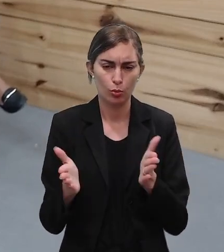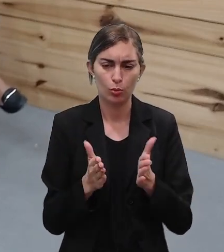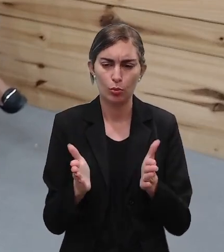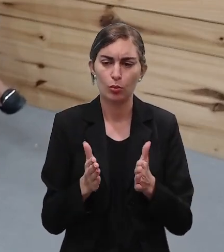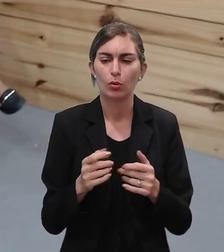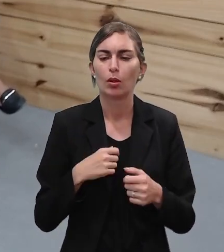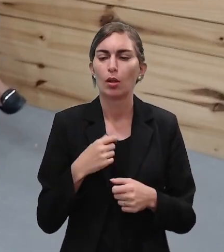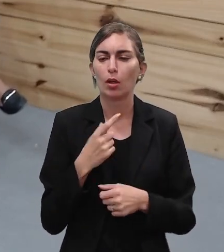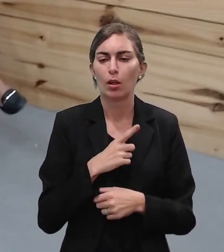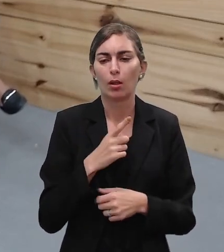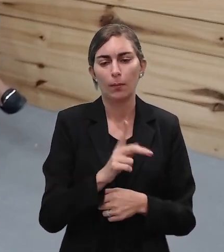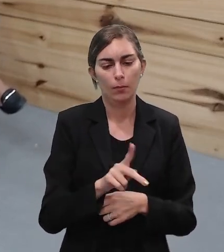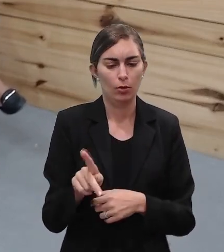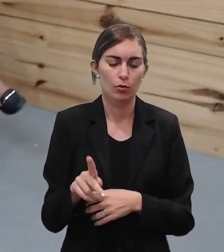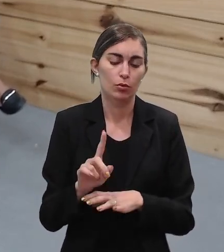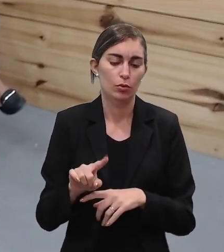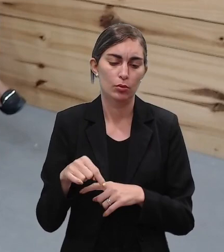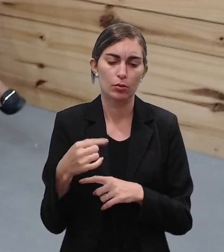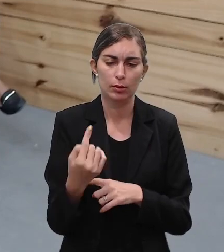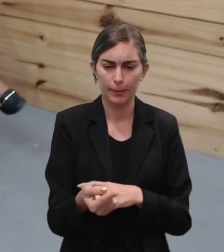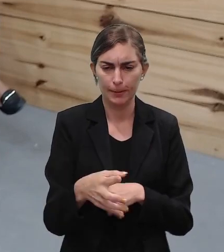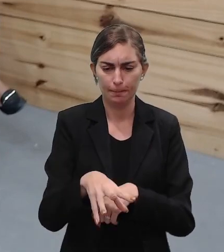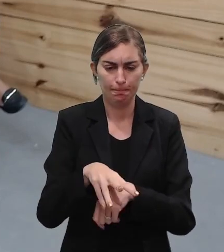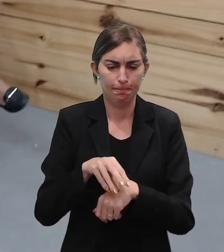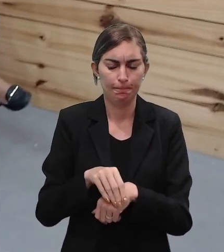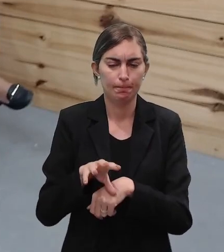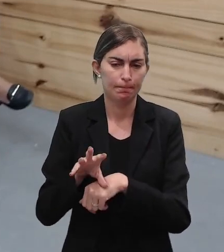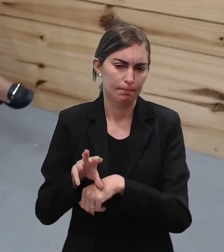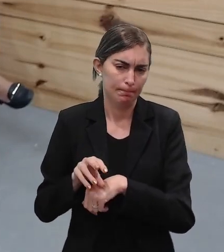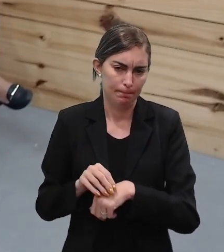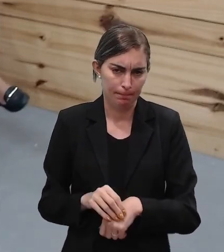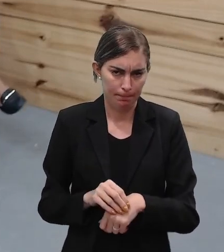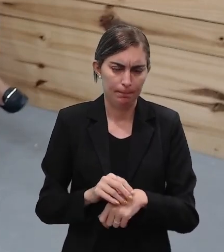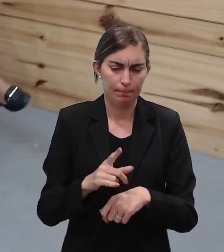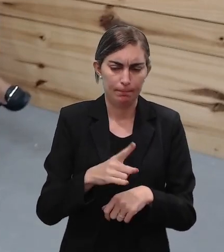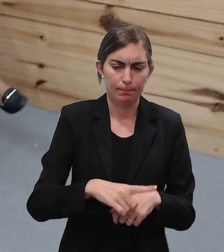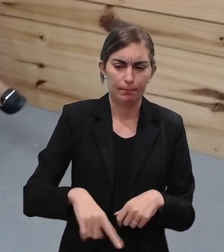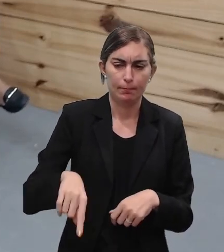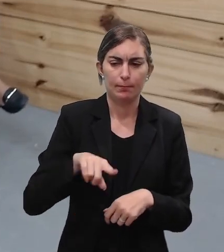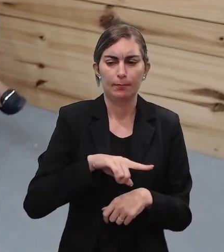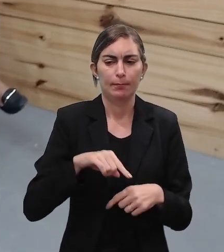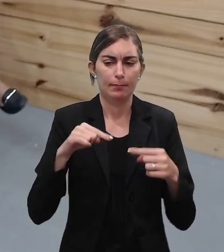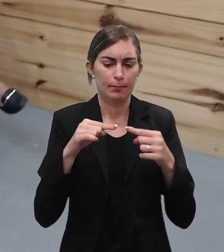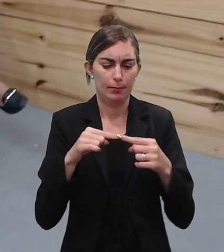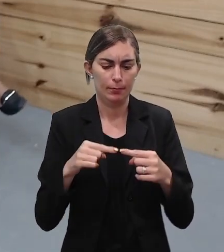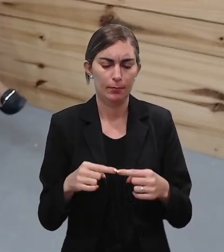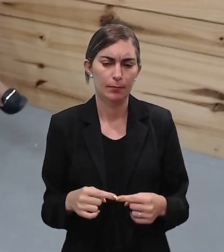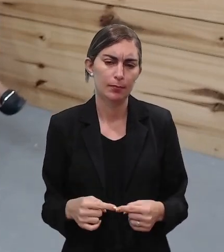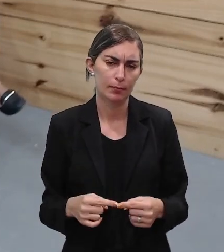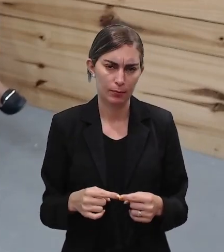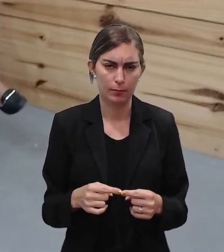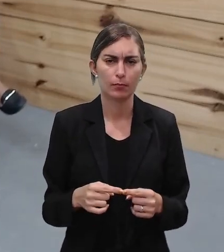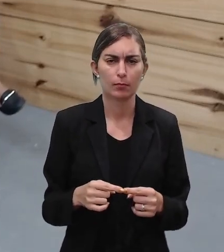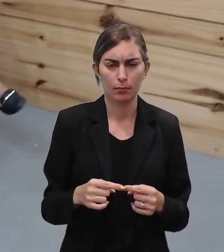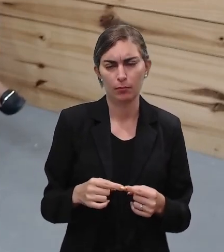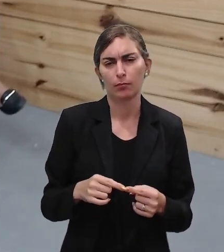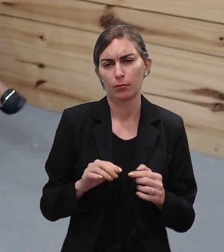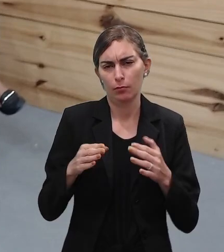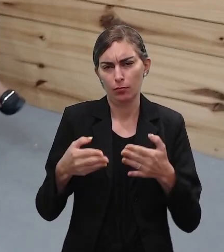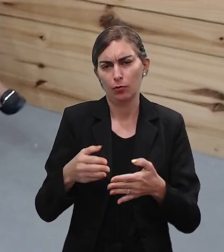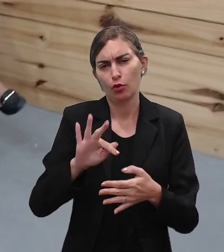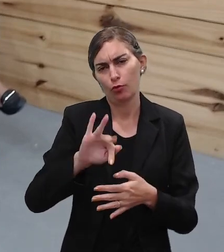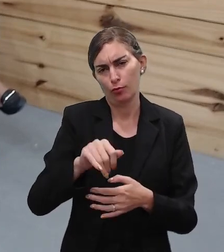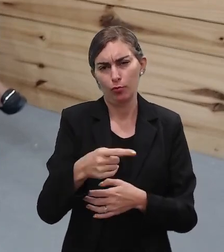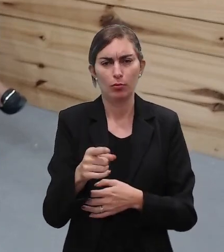momento, professora, após a gente captar essas pessoas, nós vamos aplicá-las a uma determinada